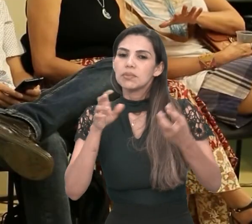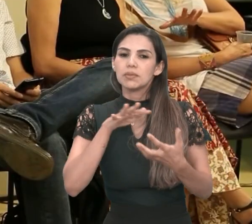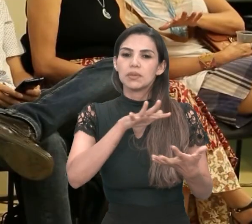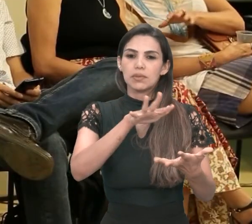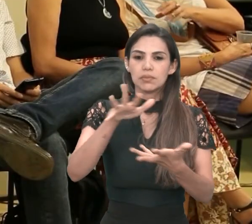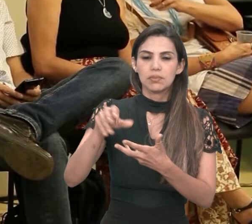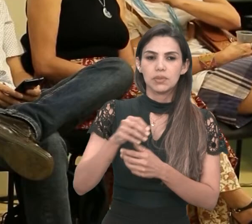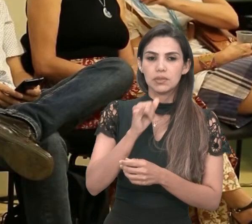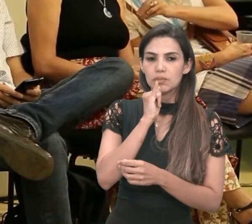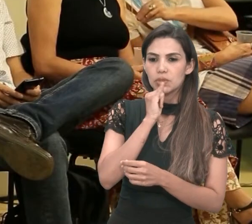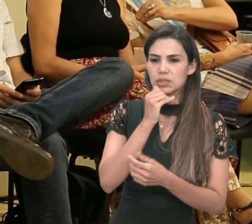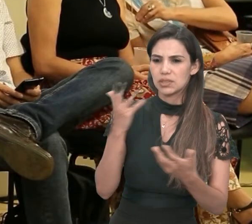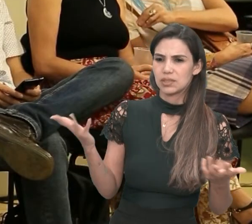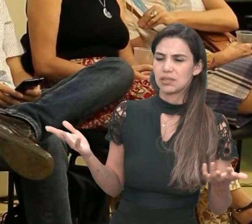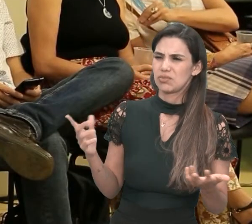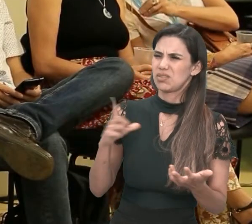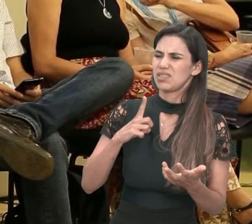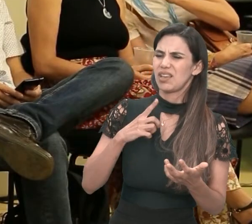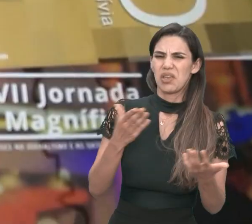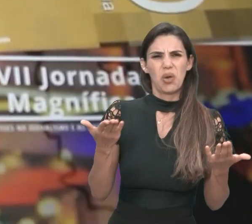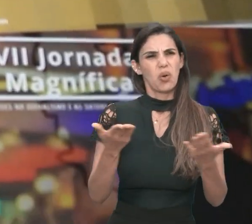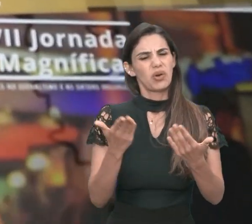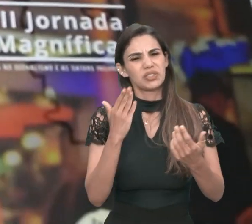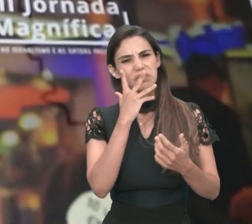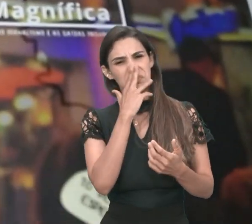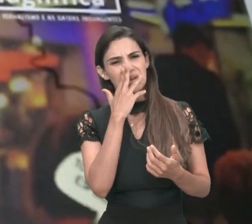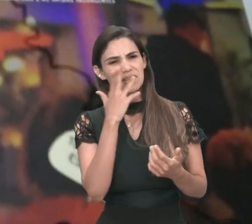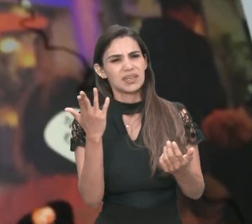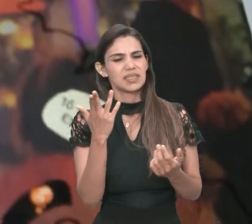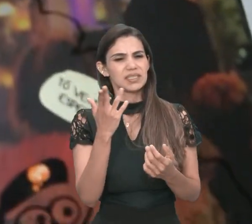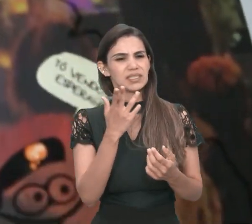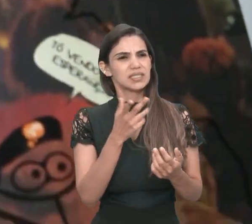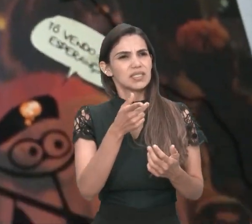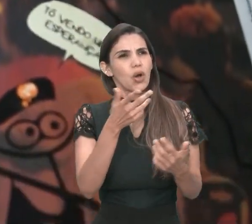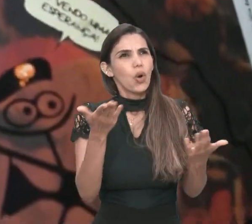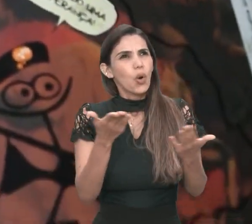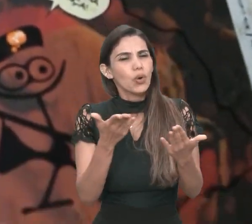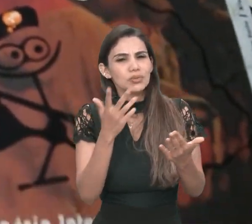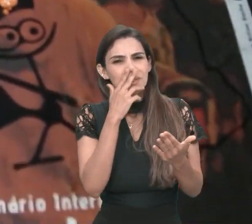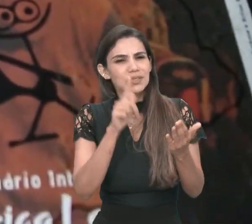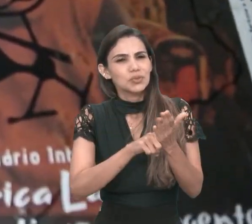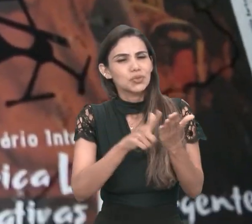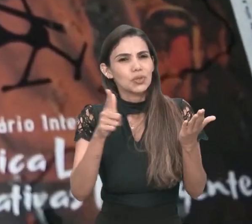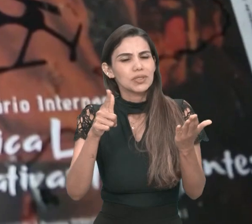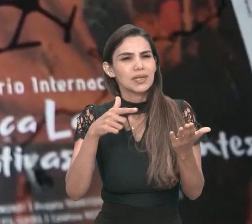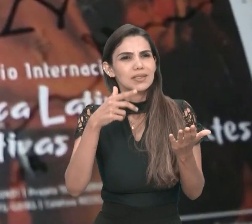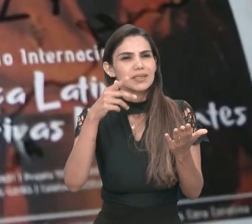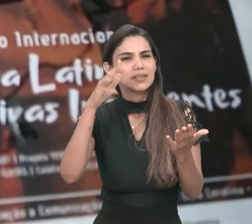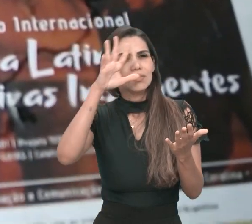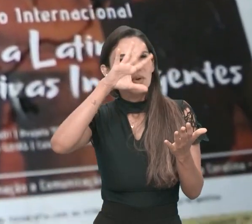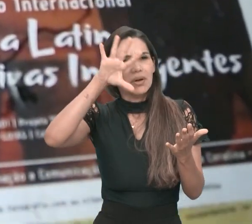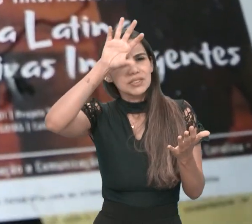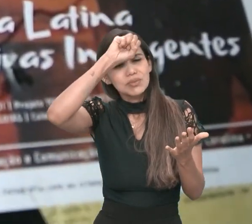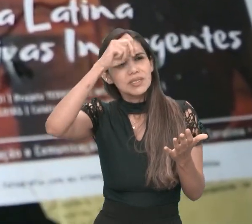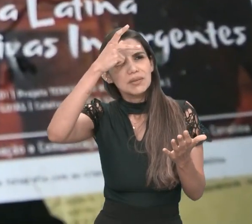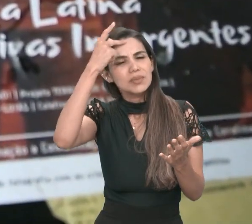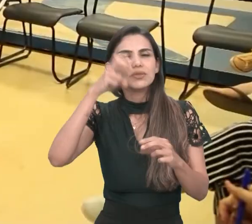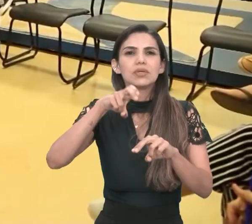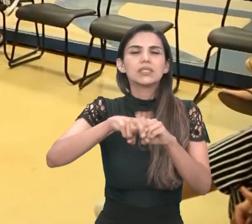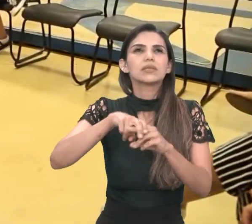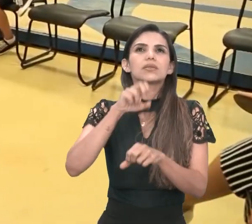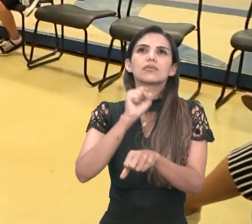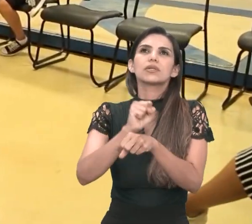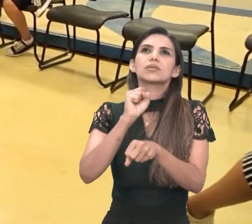pedindo ilustração. Não, para nós jornalismo se faz no mundo. Você tem que ir buscar a fonte. Então para